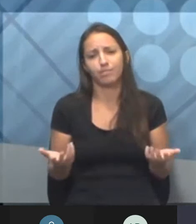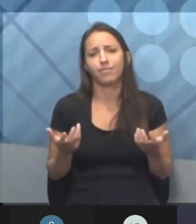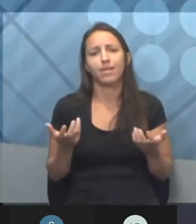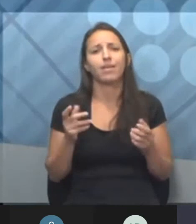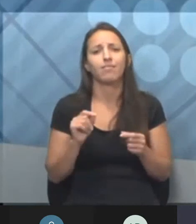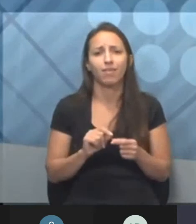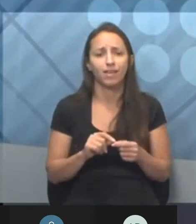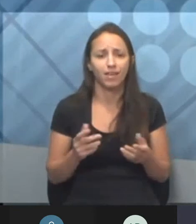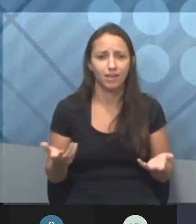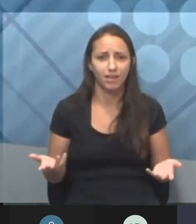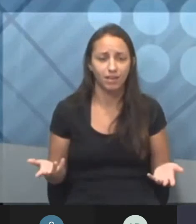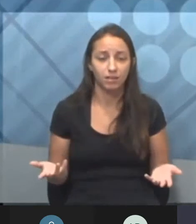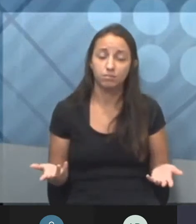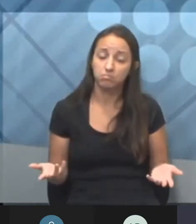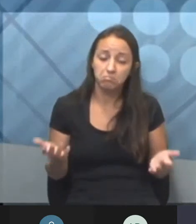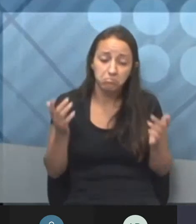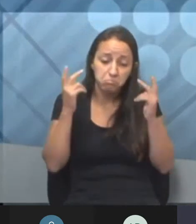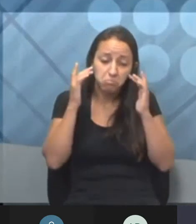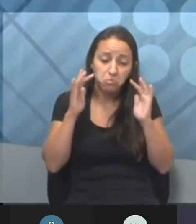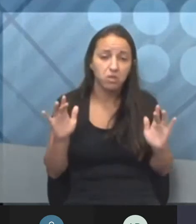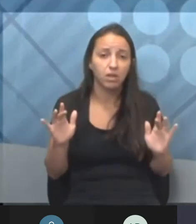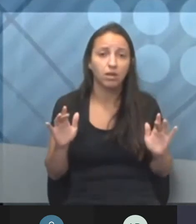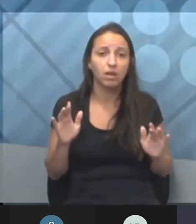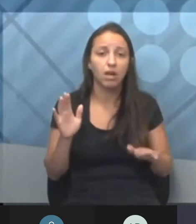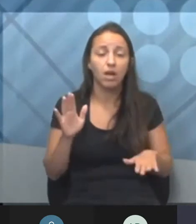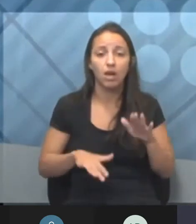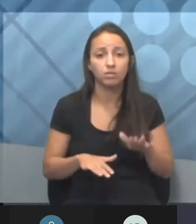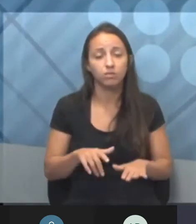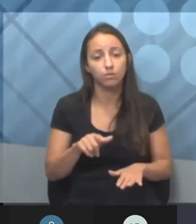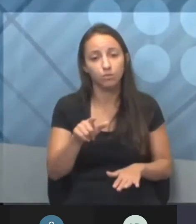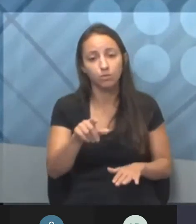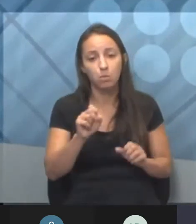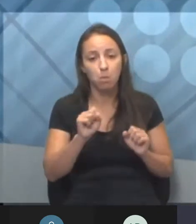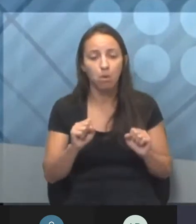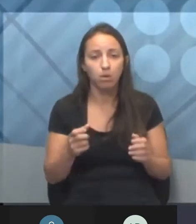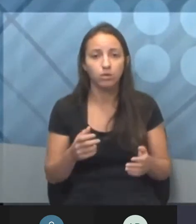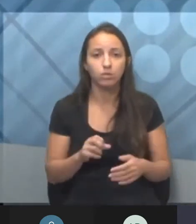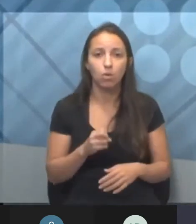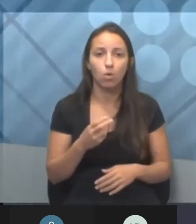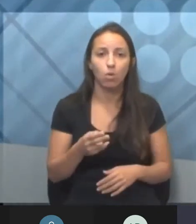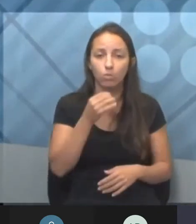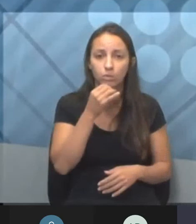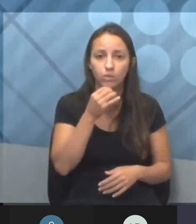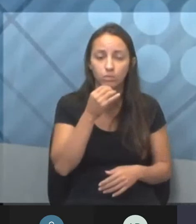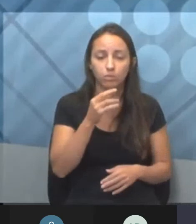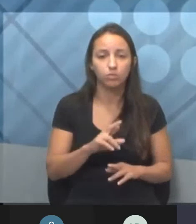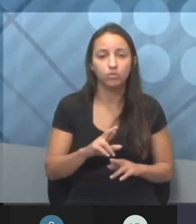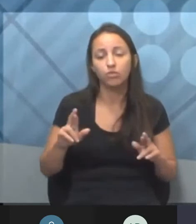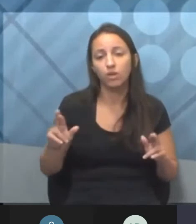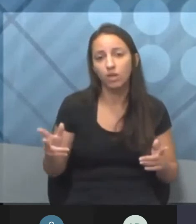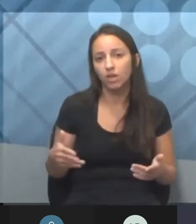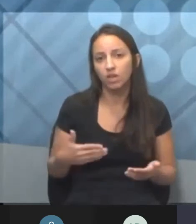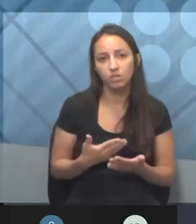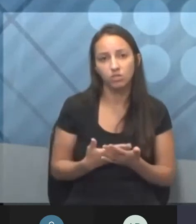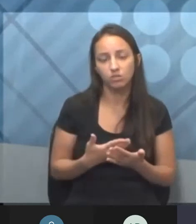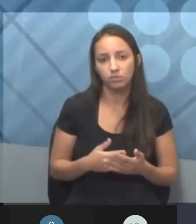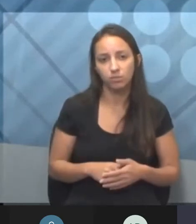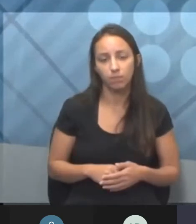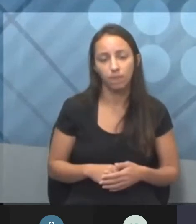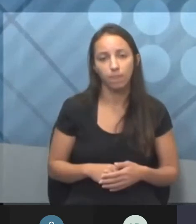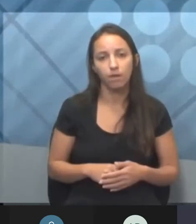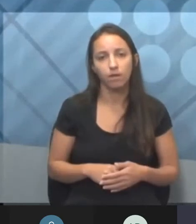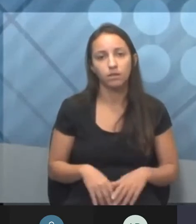não sei, de repente vindo numa proposta nova de estilo de aprendizagem, afinal de contas, além da socialização que